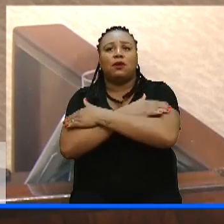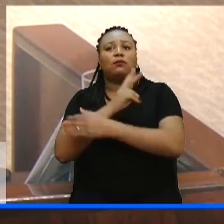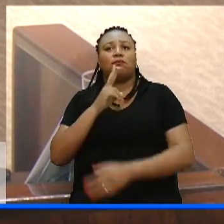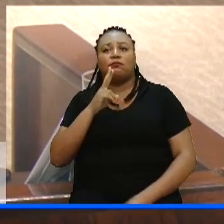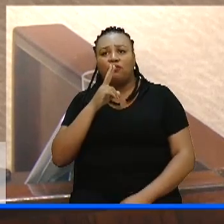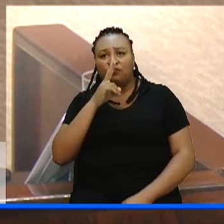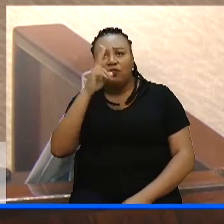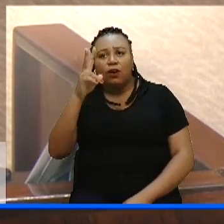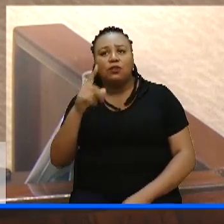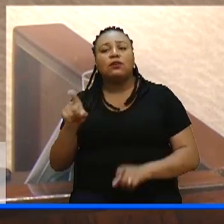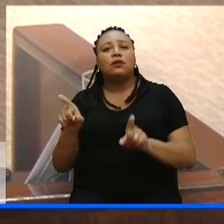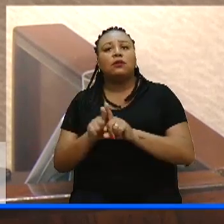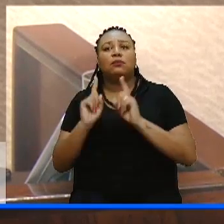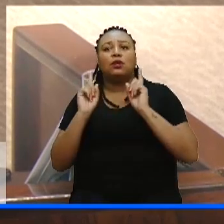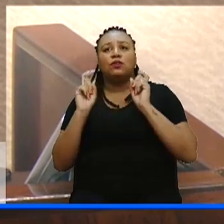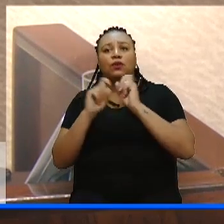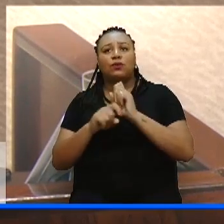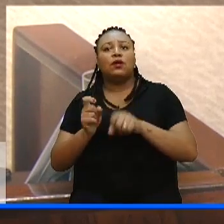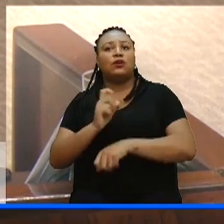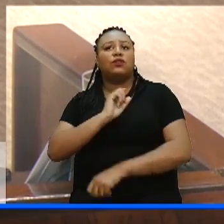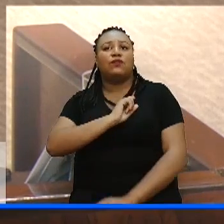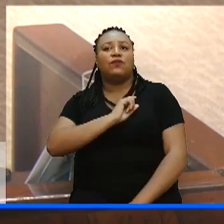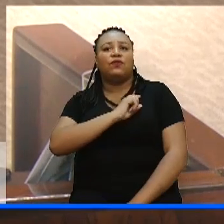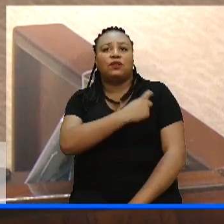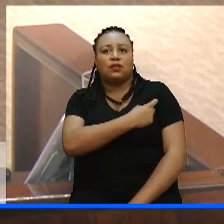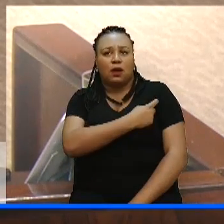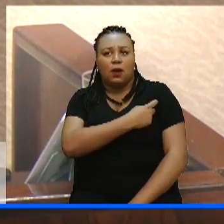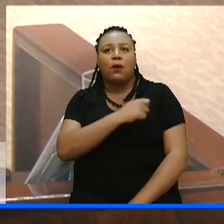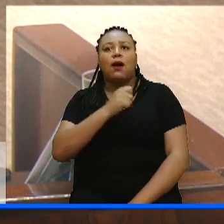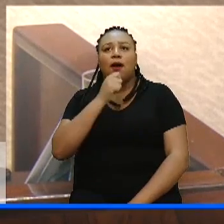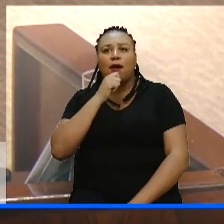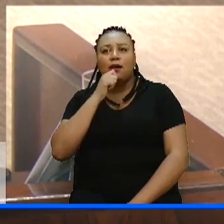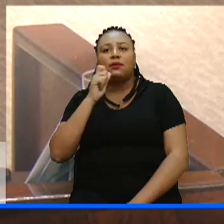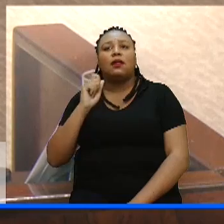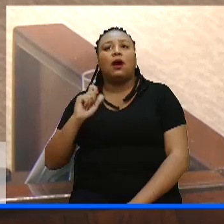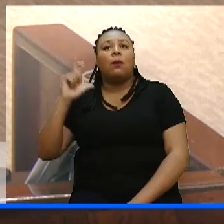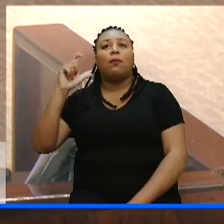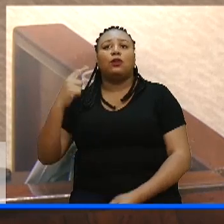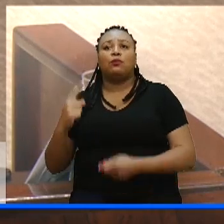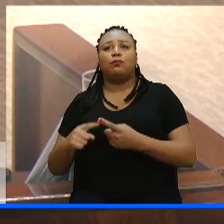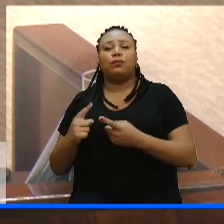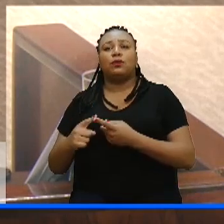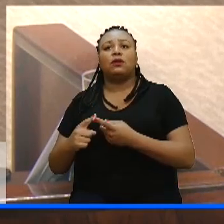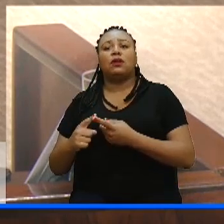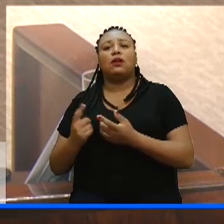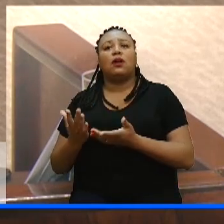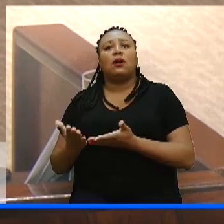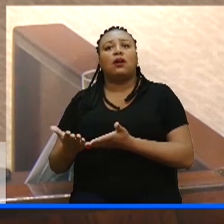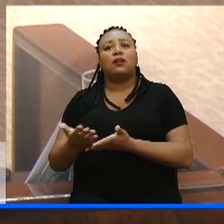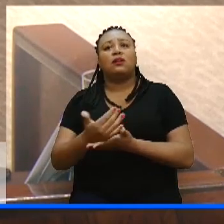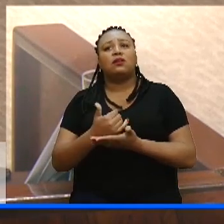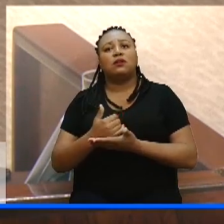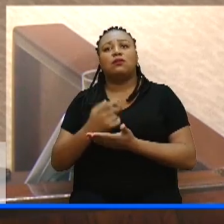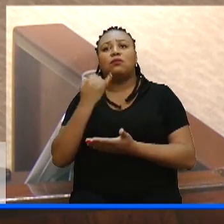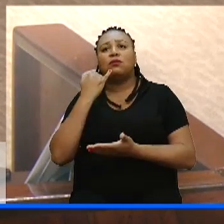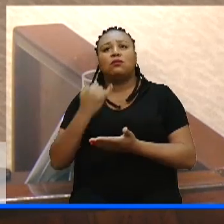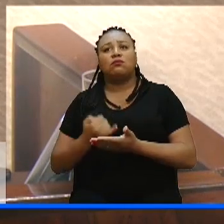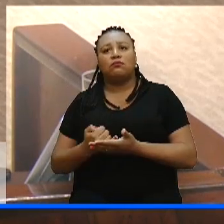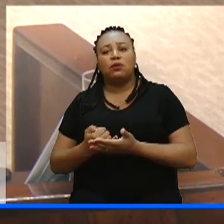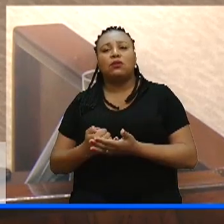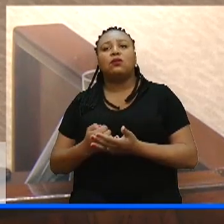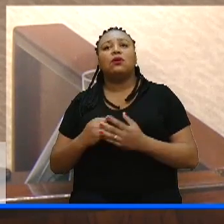e as dificuldades fiscais do estado ainda aumentam porque a arrecadação tributária cai na medida que a economia